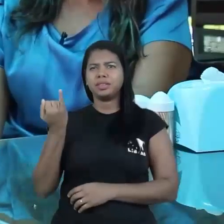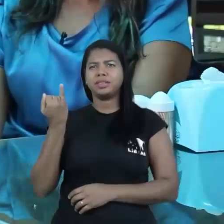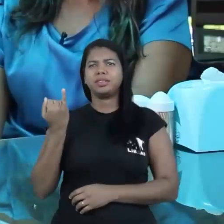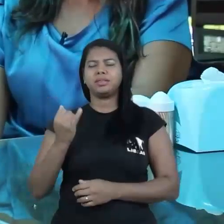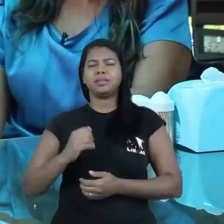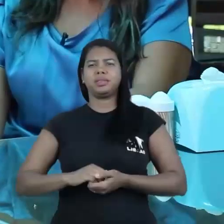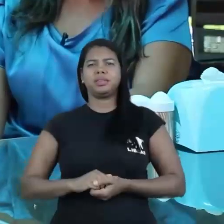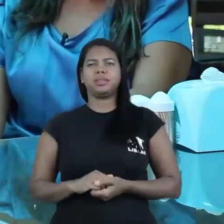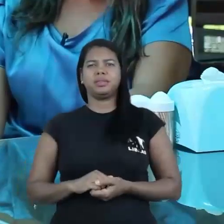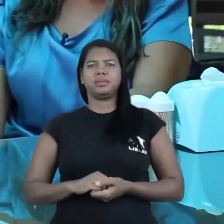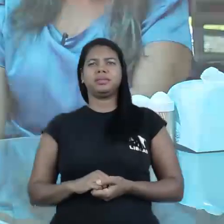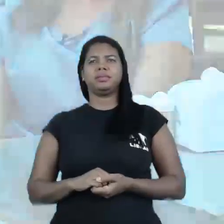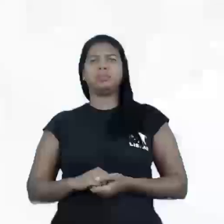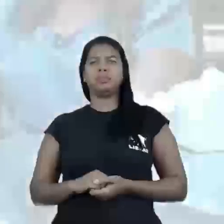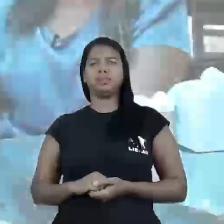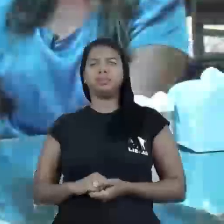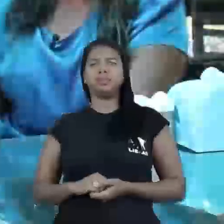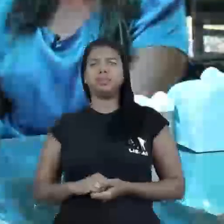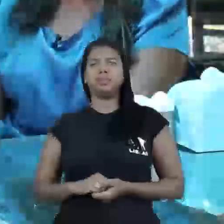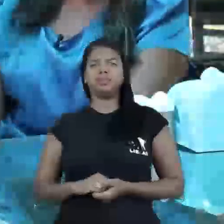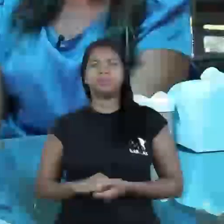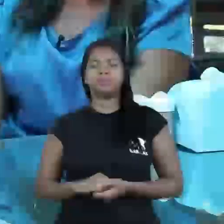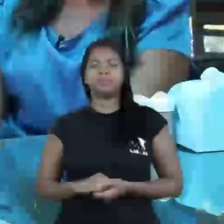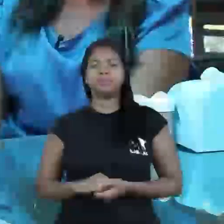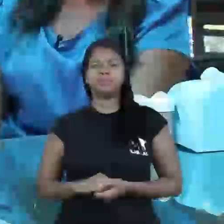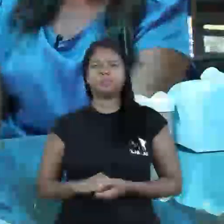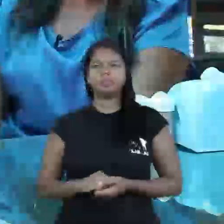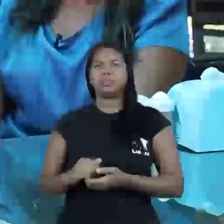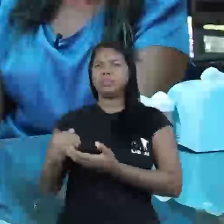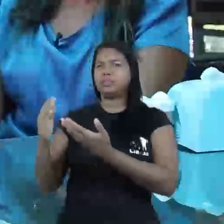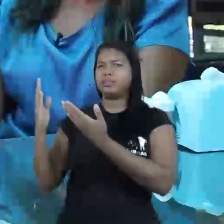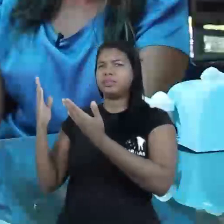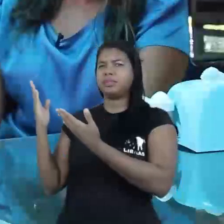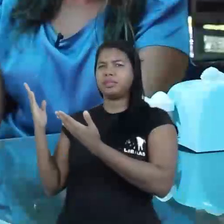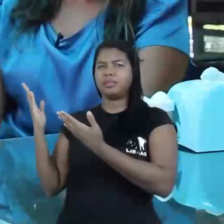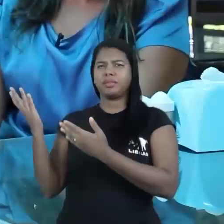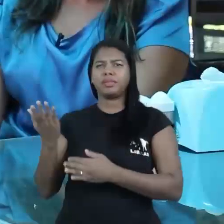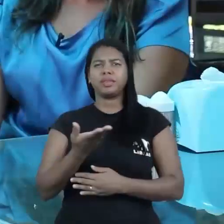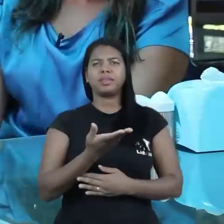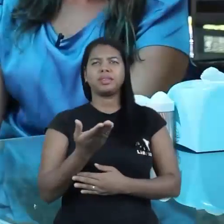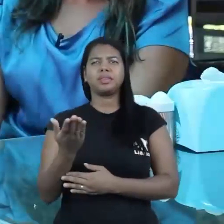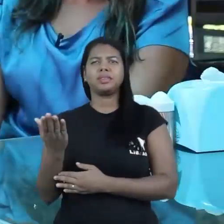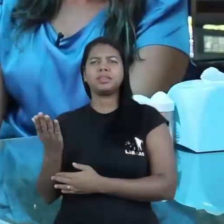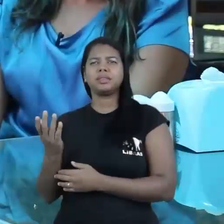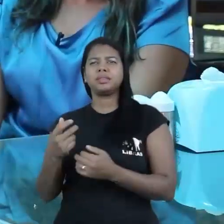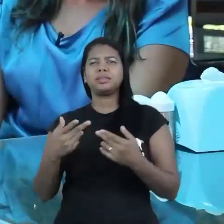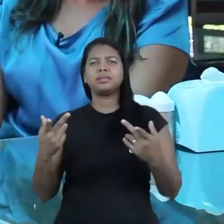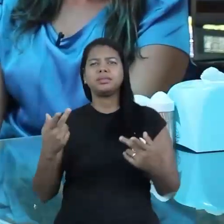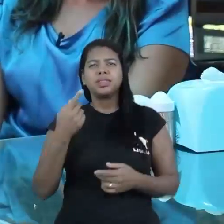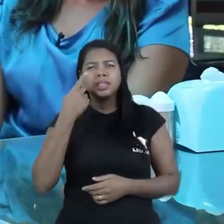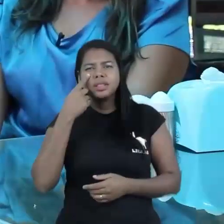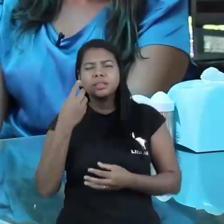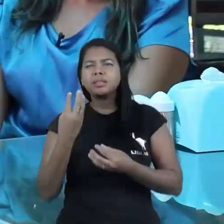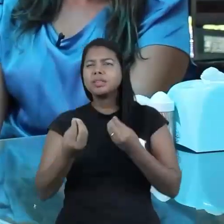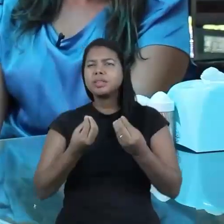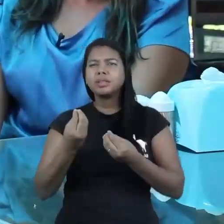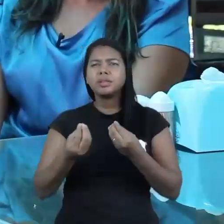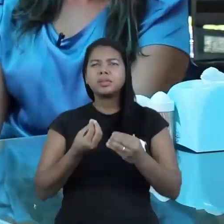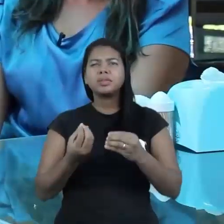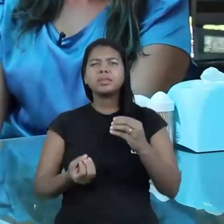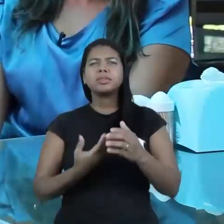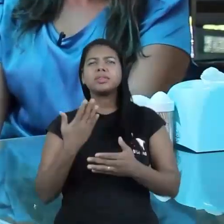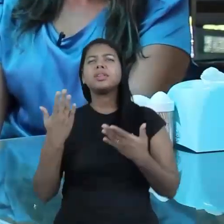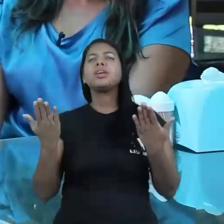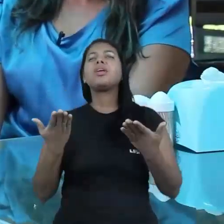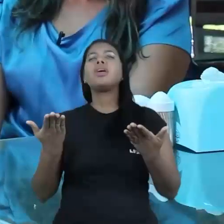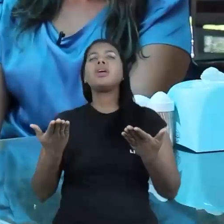gente implantou o cardápio à la carte aqui. Quando viemos para cá, a gente abriu um self-service de antemão, para ver como é que ia funcionar, qual seria a